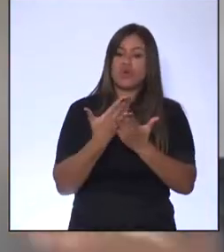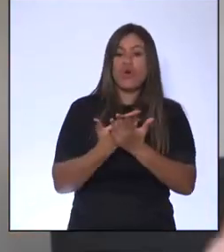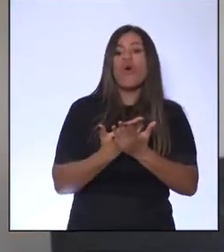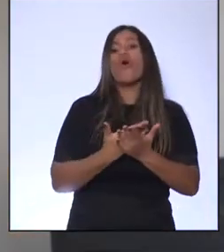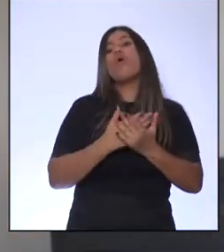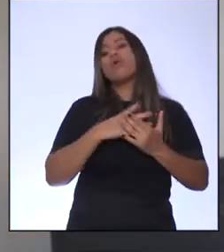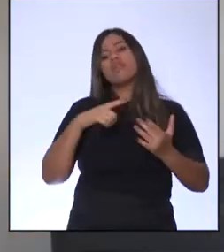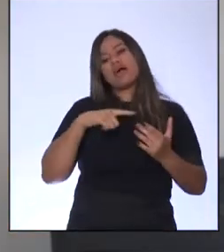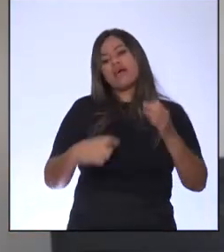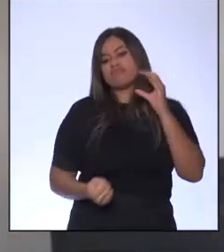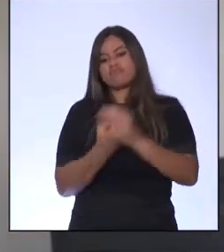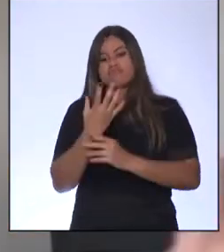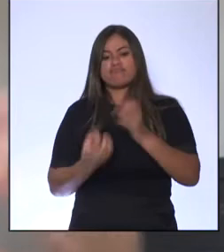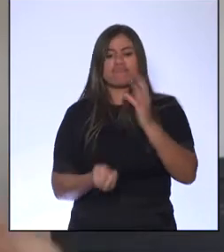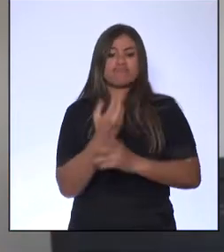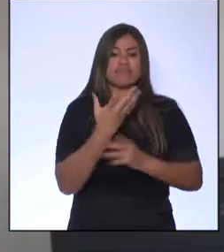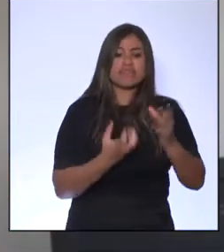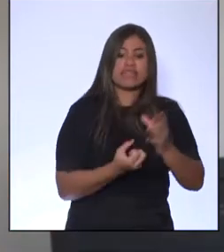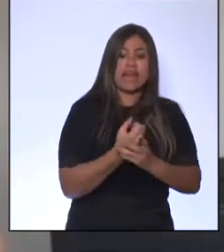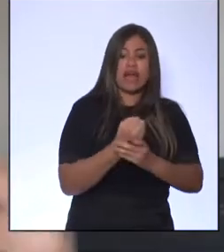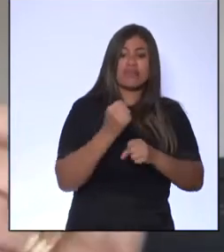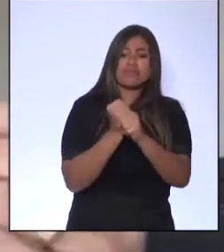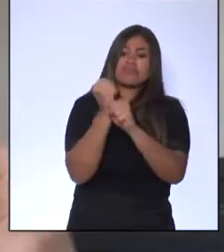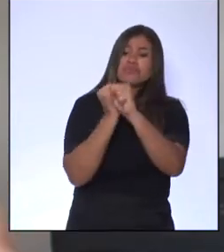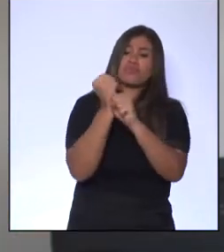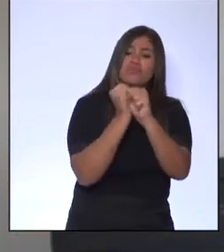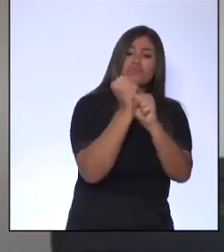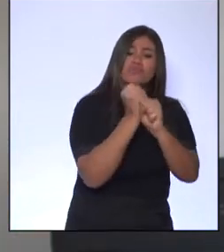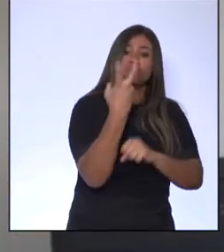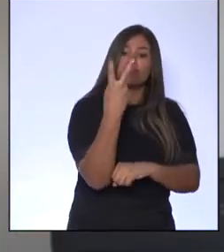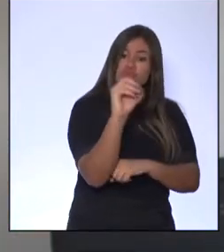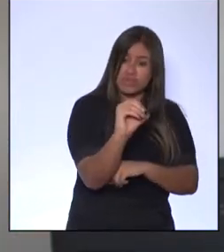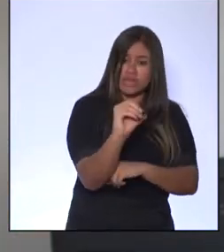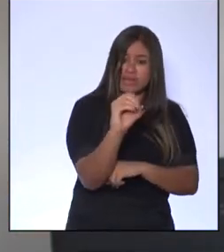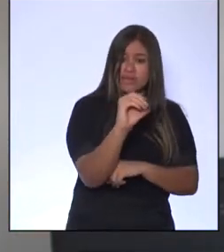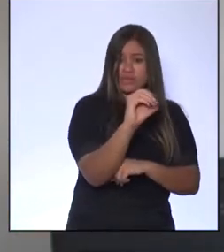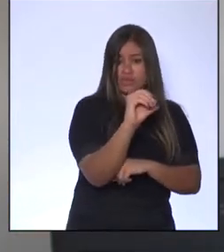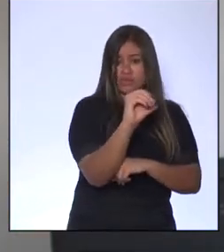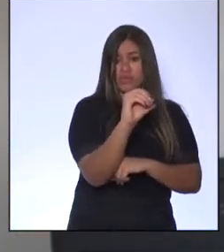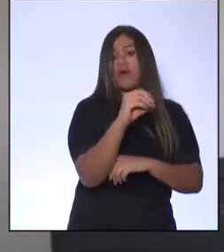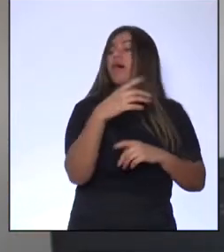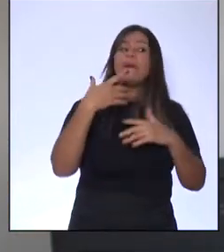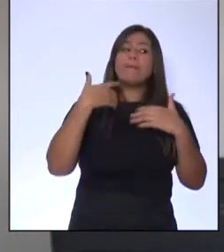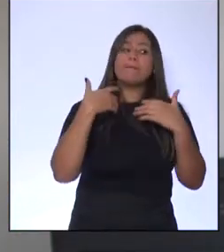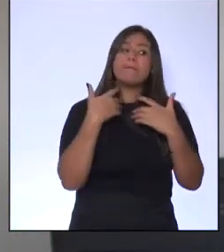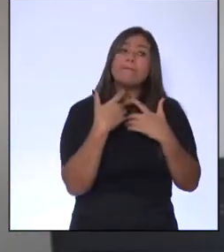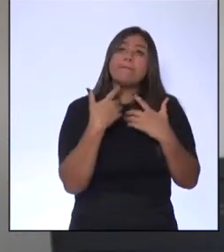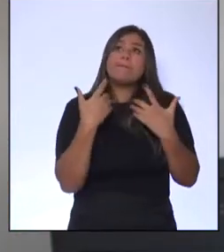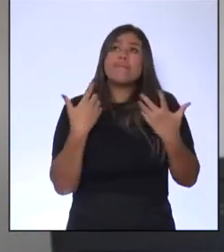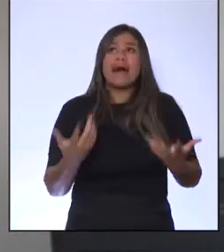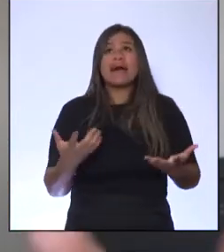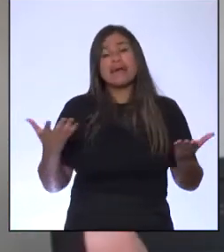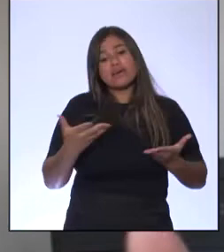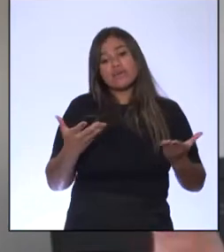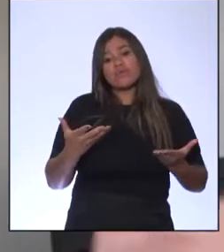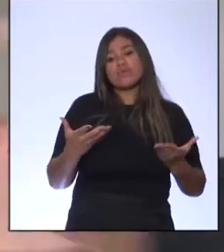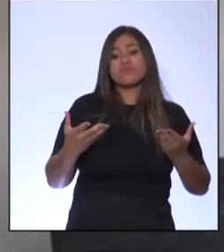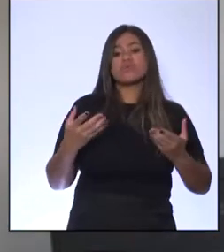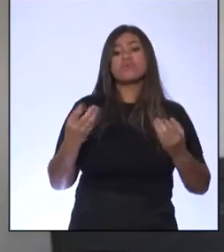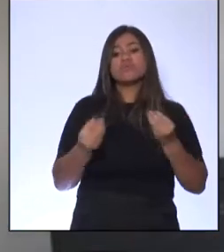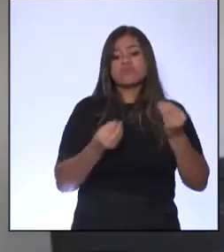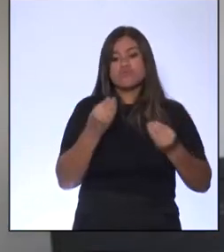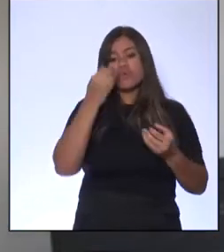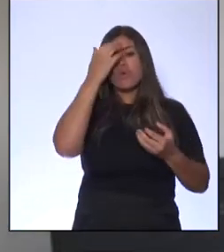de repente teve que acolher problemas causados pela desigualdade, pela depressão,